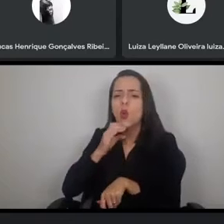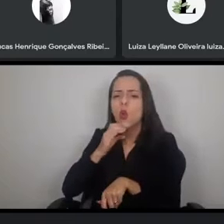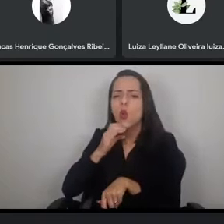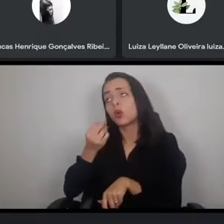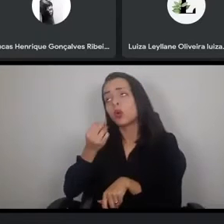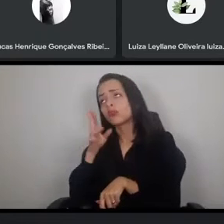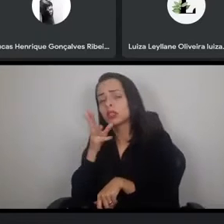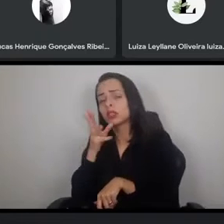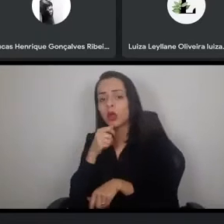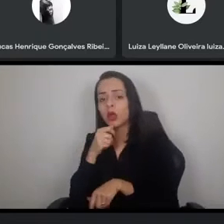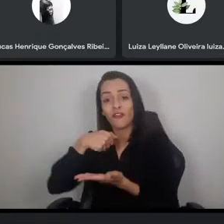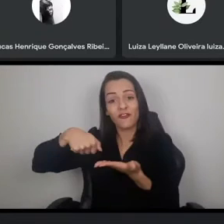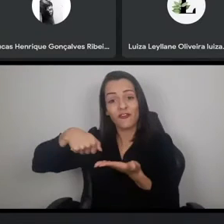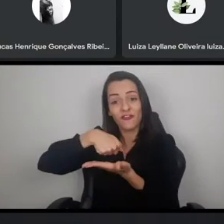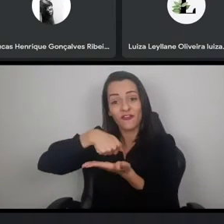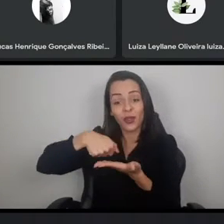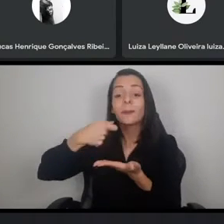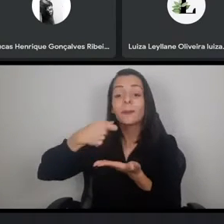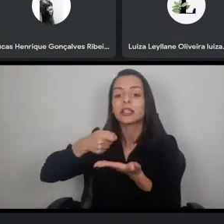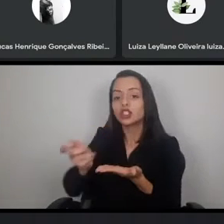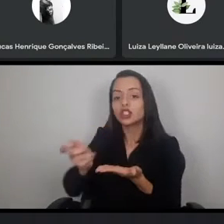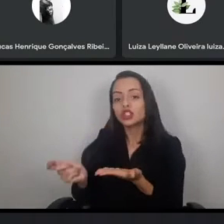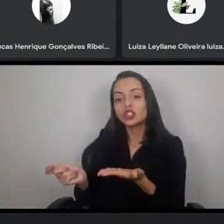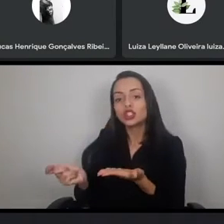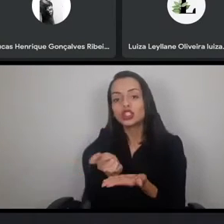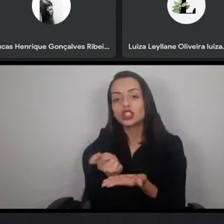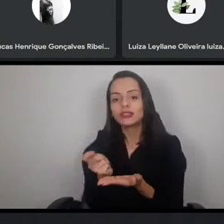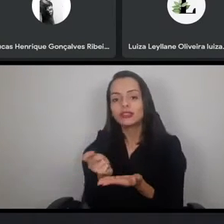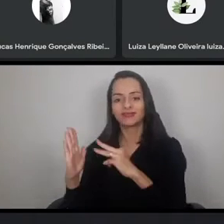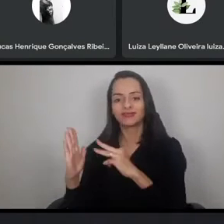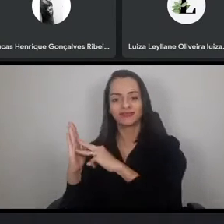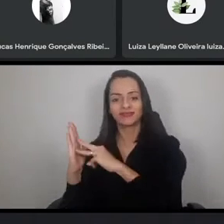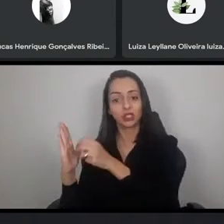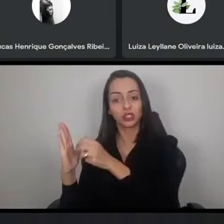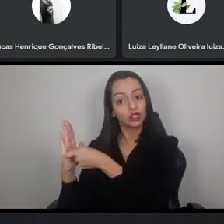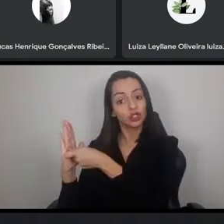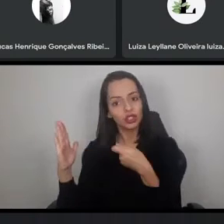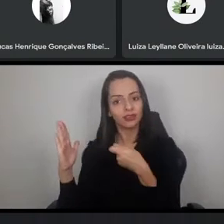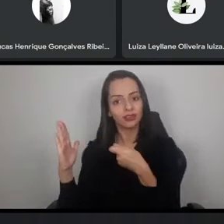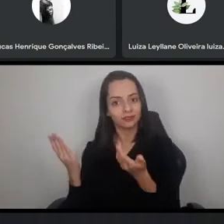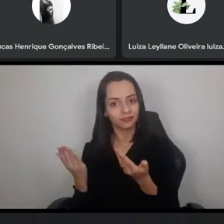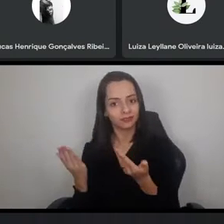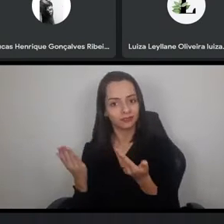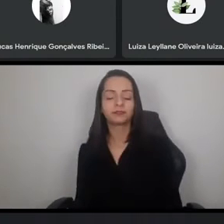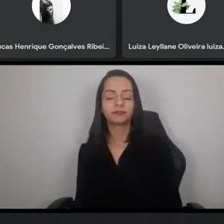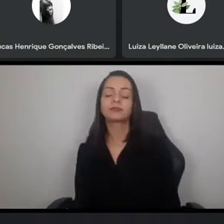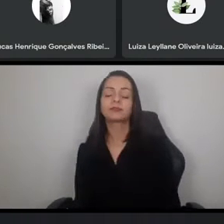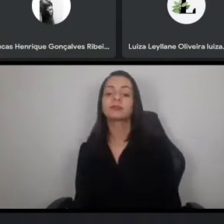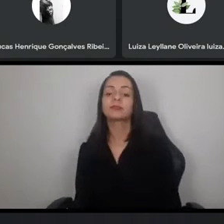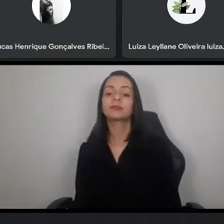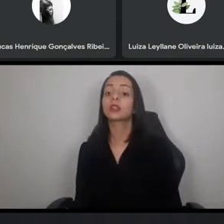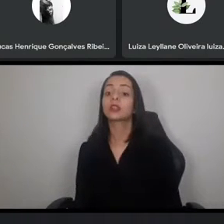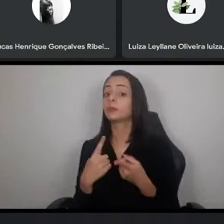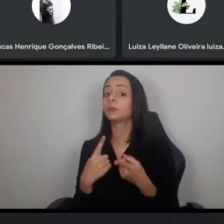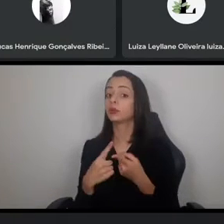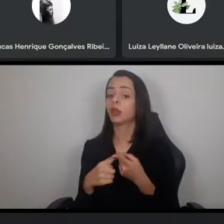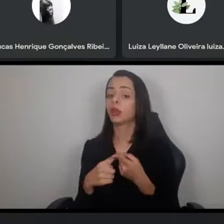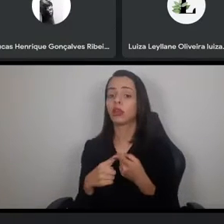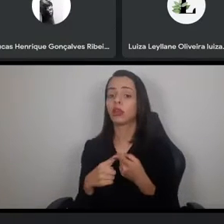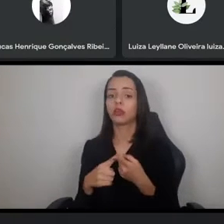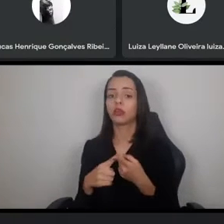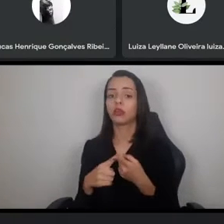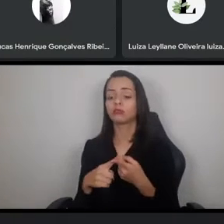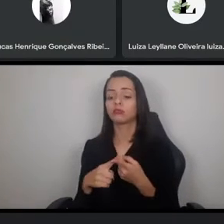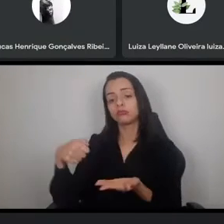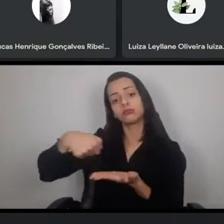devemos desligar o ferro elétrico. Por quê? Primeiramente que eu vou estar tendo um gasto de energia. E sabemos que o